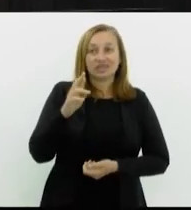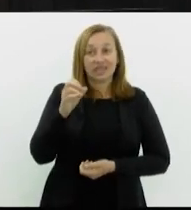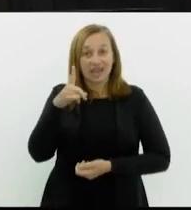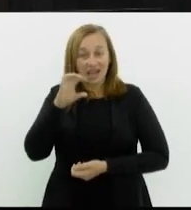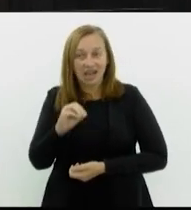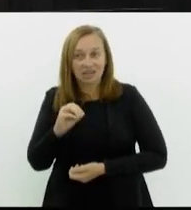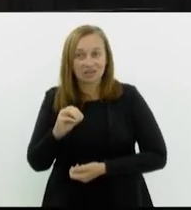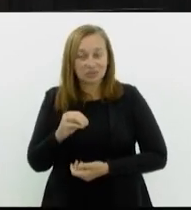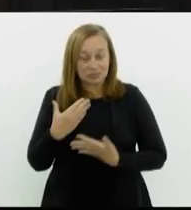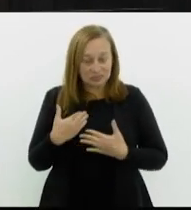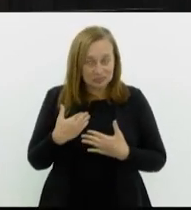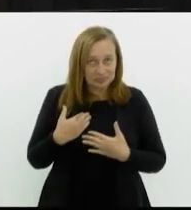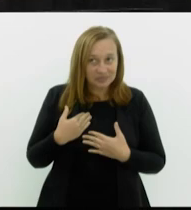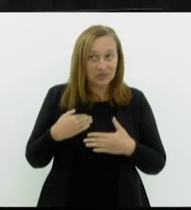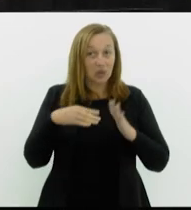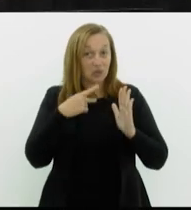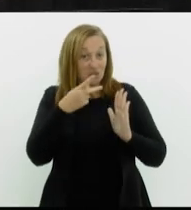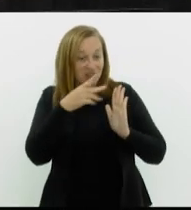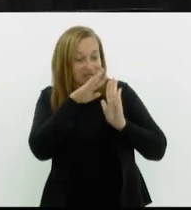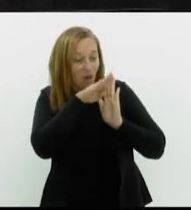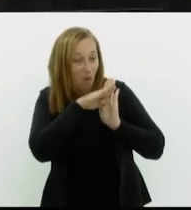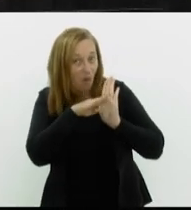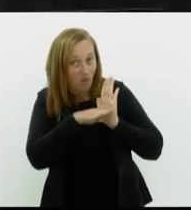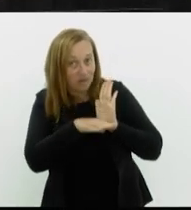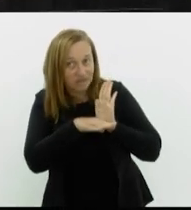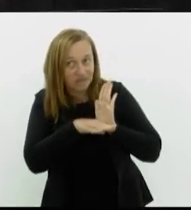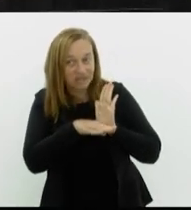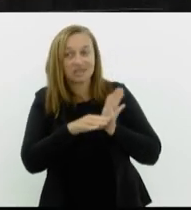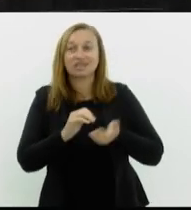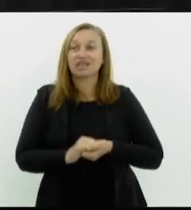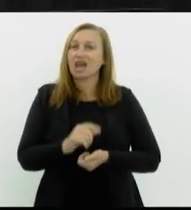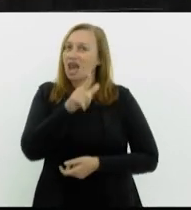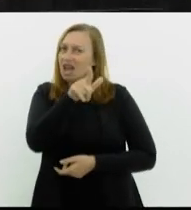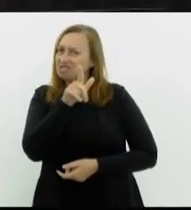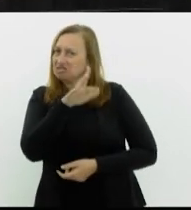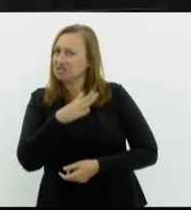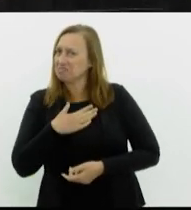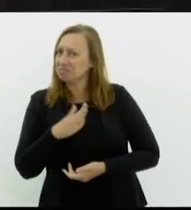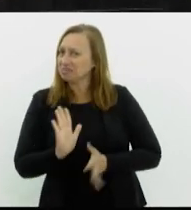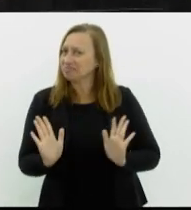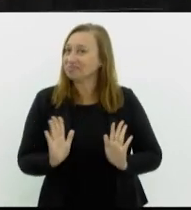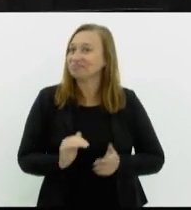fazendo na ordem. Embaixador Ricardo do Couto é alguém diferente para mim, né?